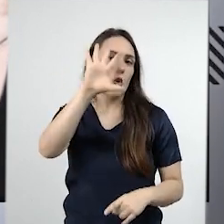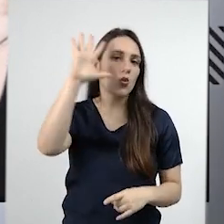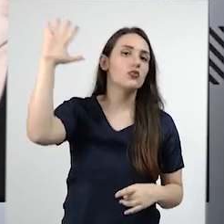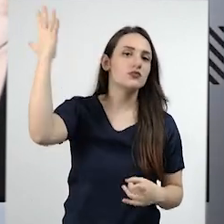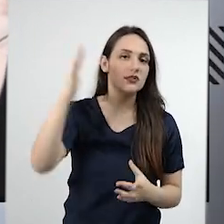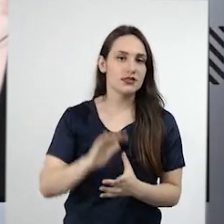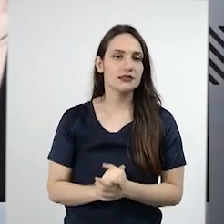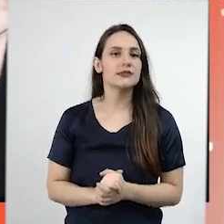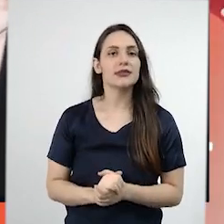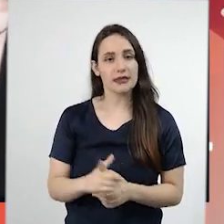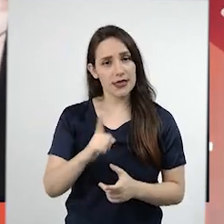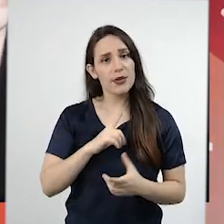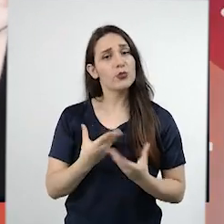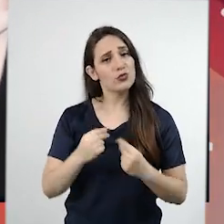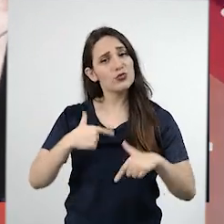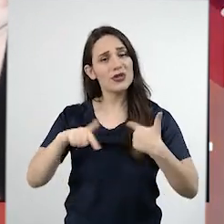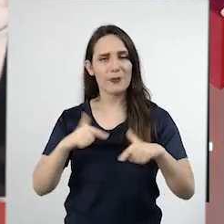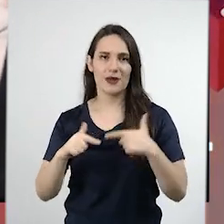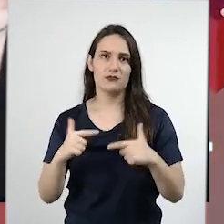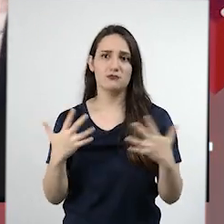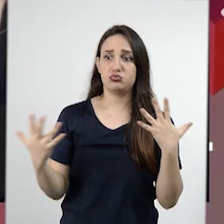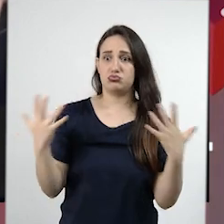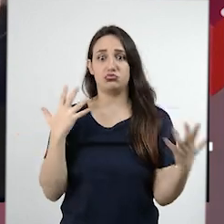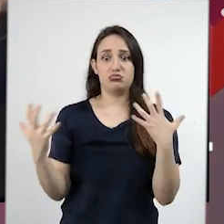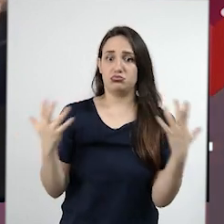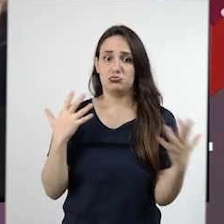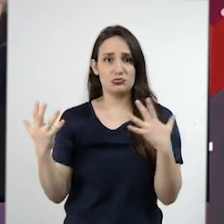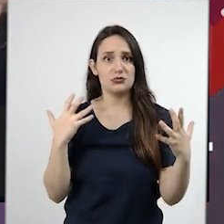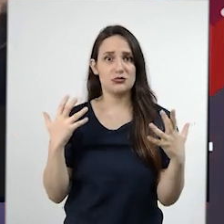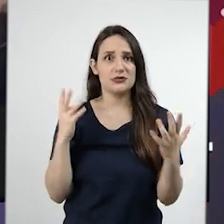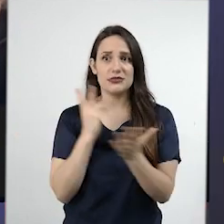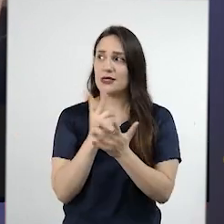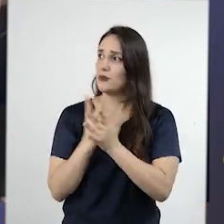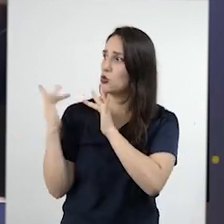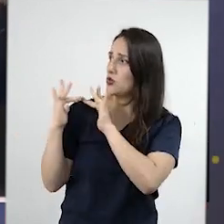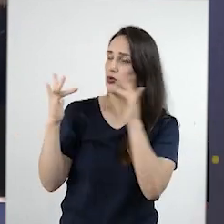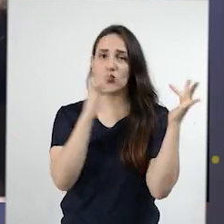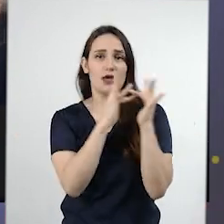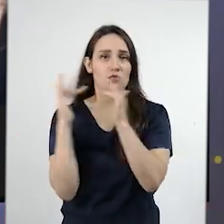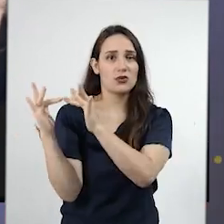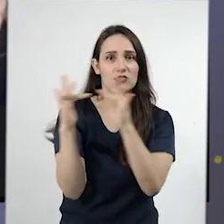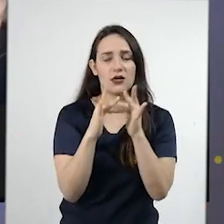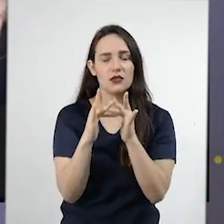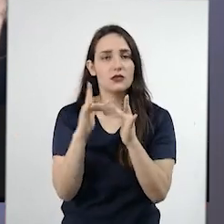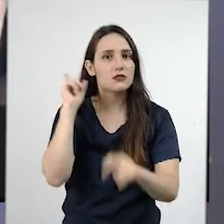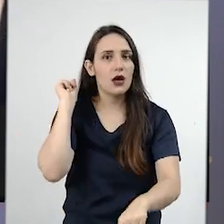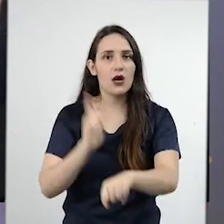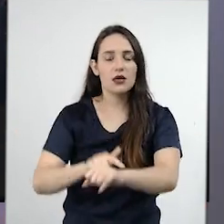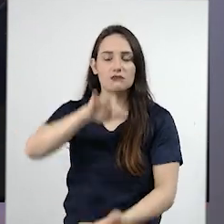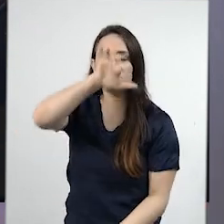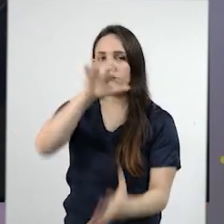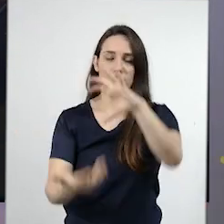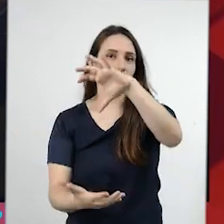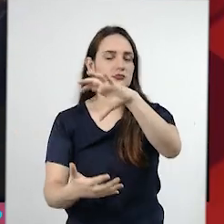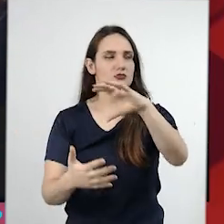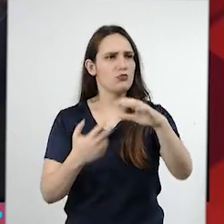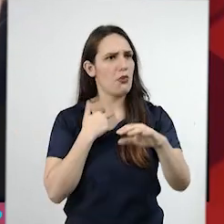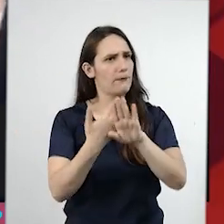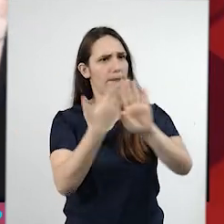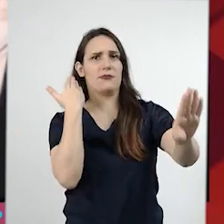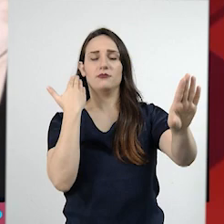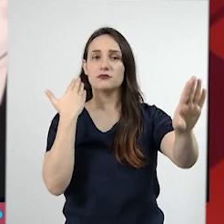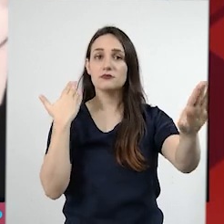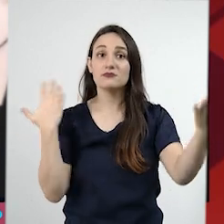muitas atividades, nós sempre estamos com o outro, né? Então, de repente, a gente não pode mais estar com o